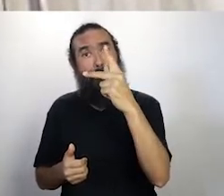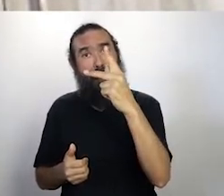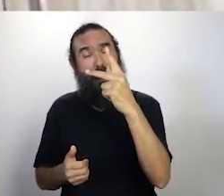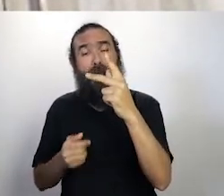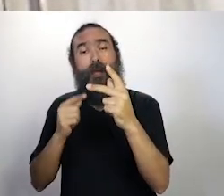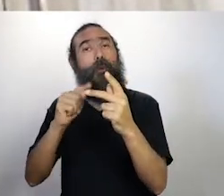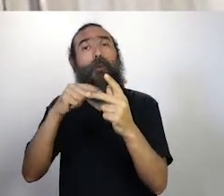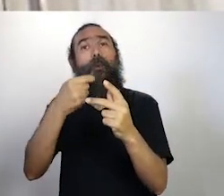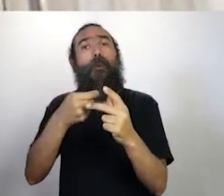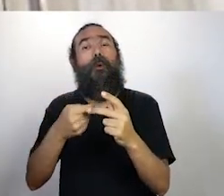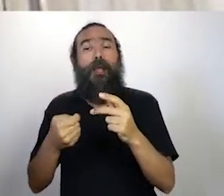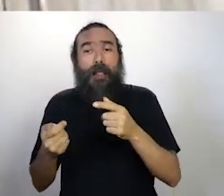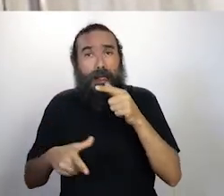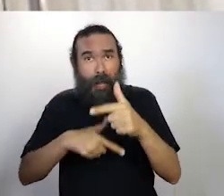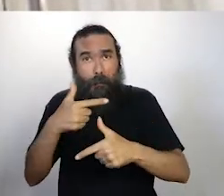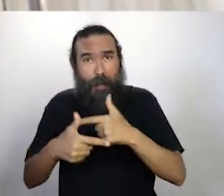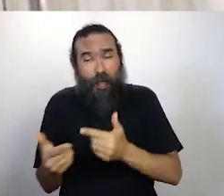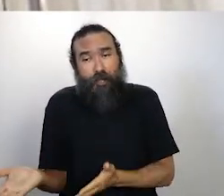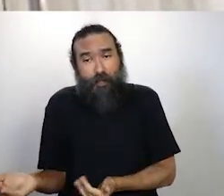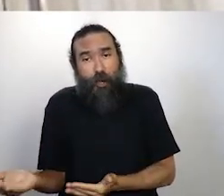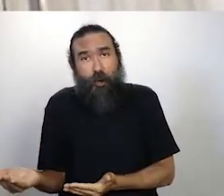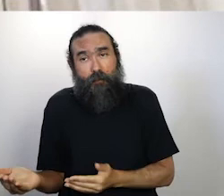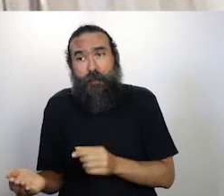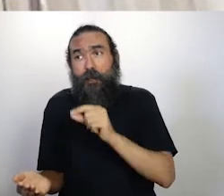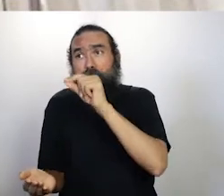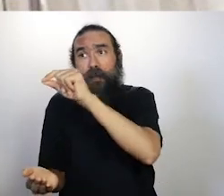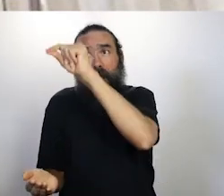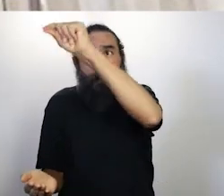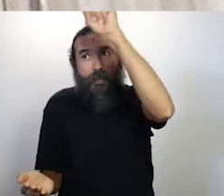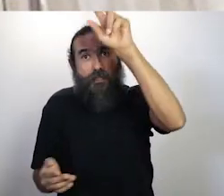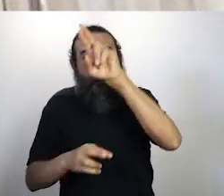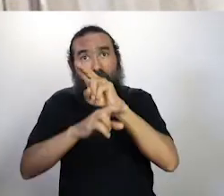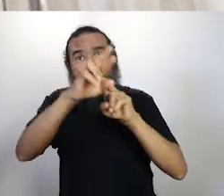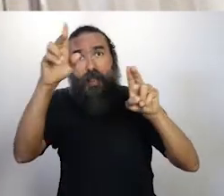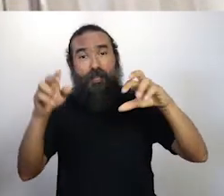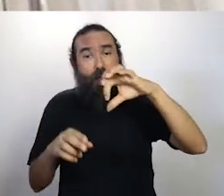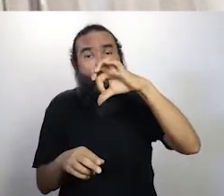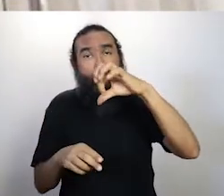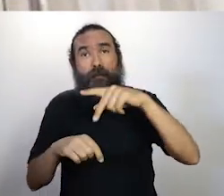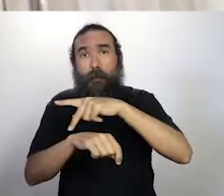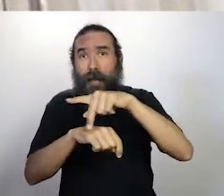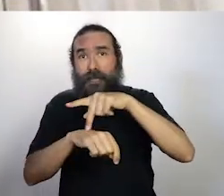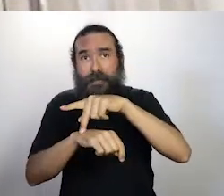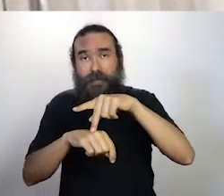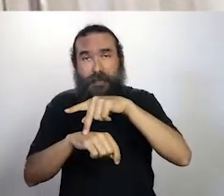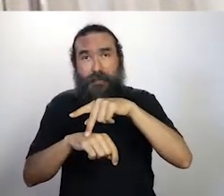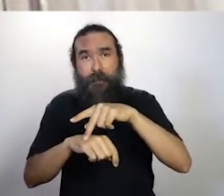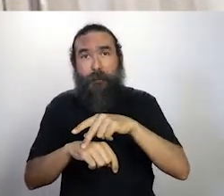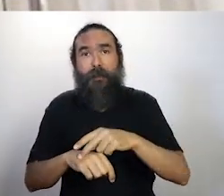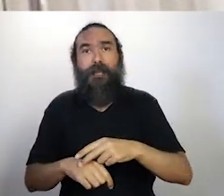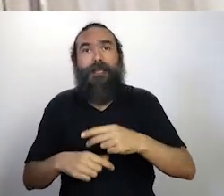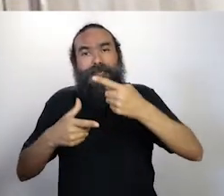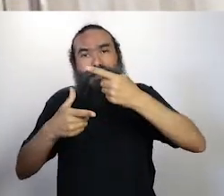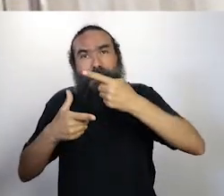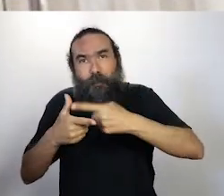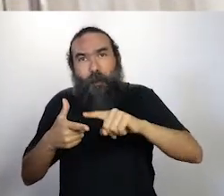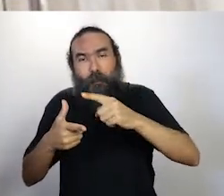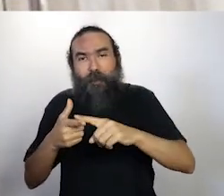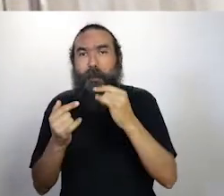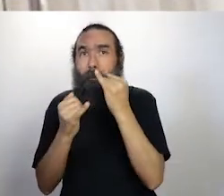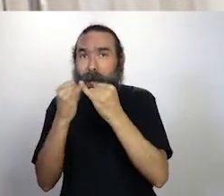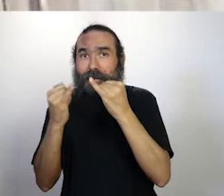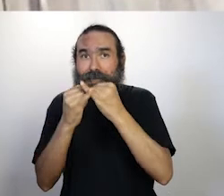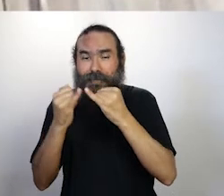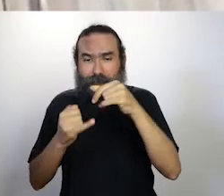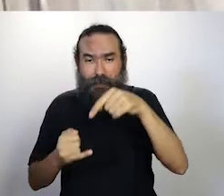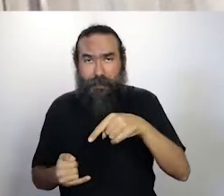9 países, em 4 continentes diferentes, que vivem dilemas muito semelhantes ao que a gente vive aqui no